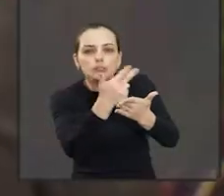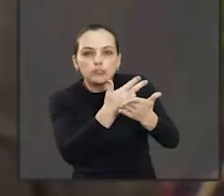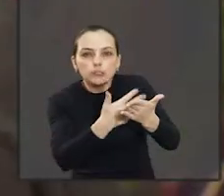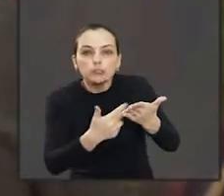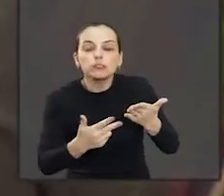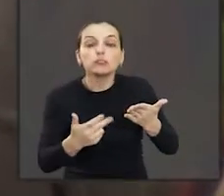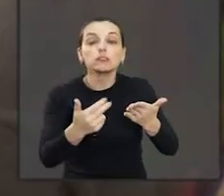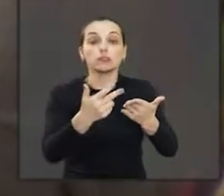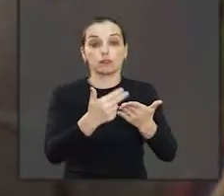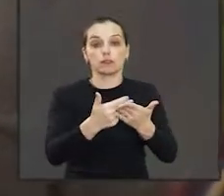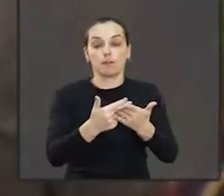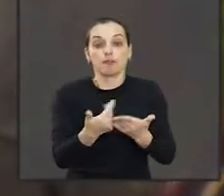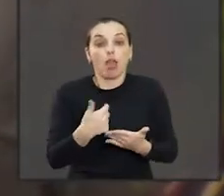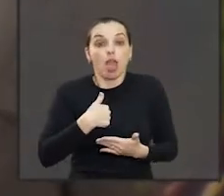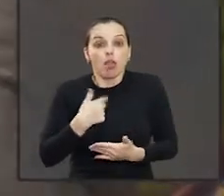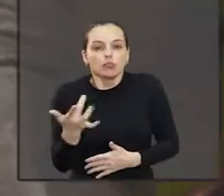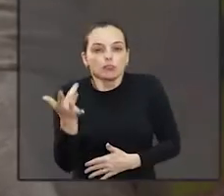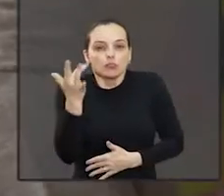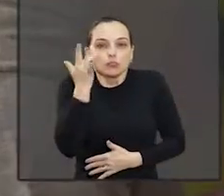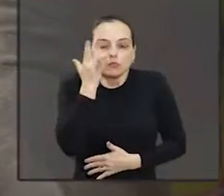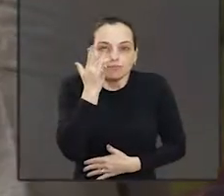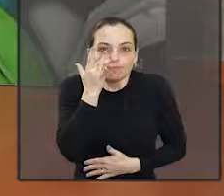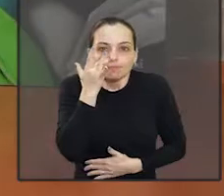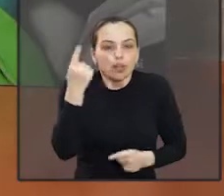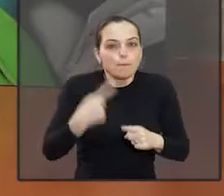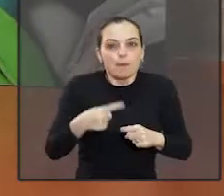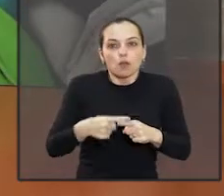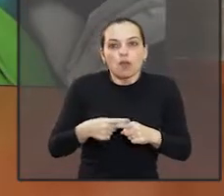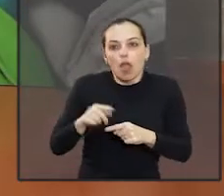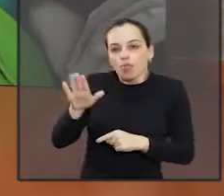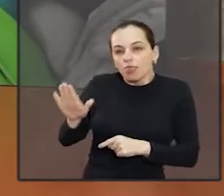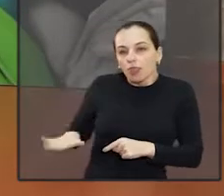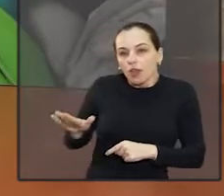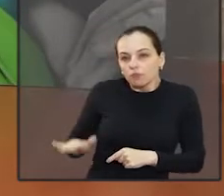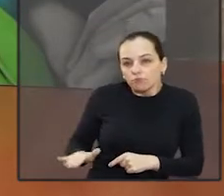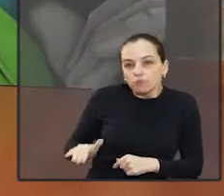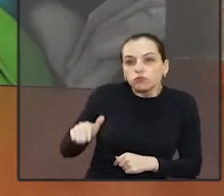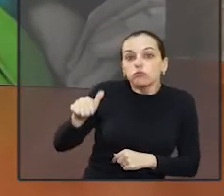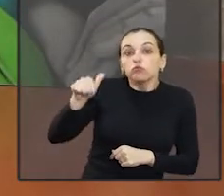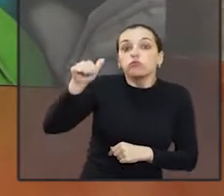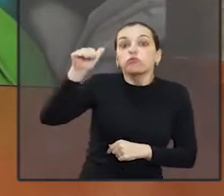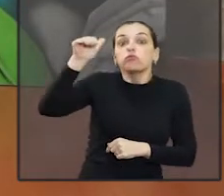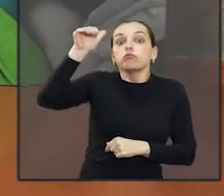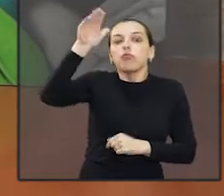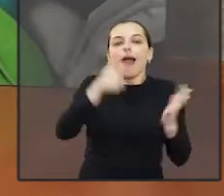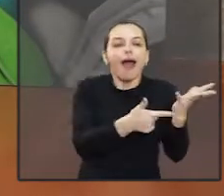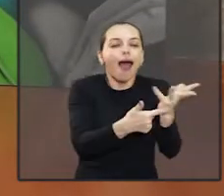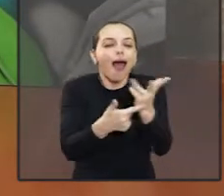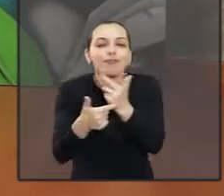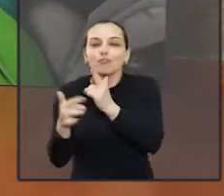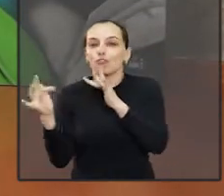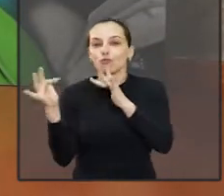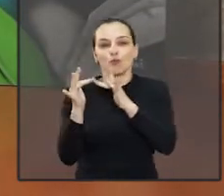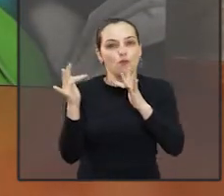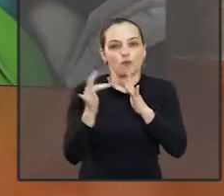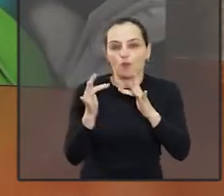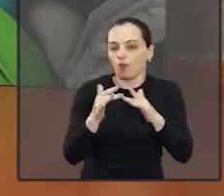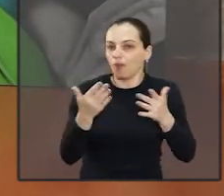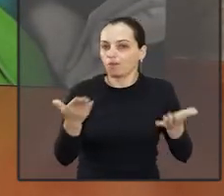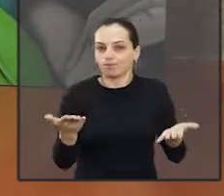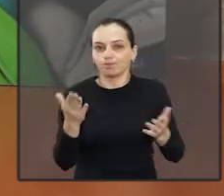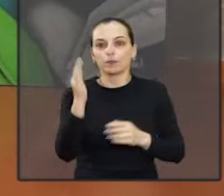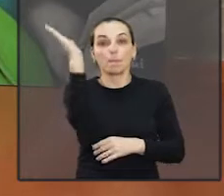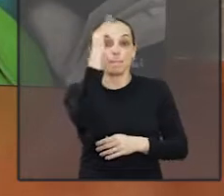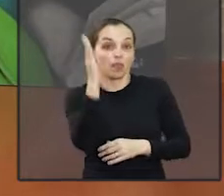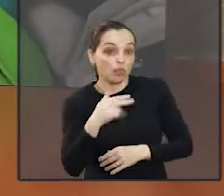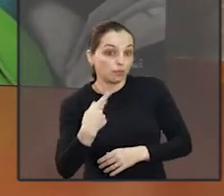releitura de uma obra do Picasso, assim, tipo, era uma aula deles. Então, isso, você imagina, tipo, a pessoa vai